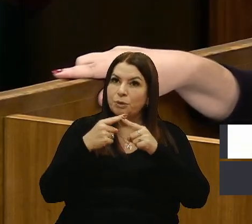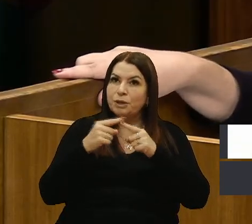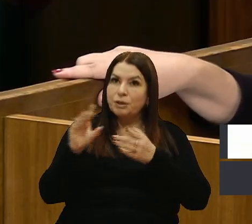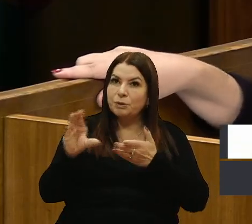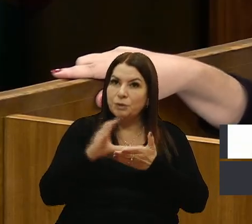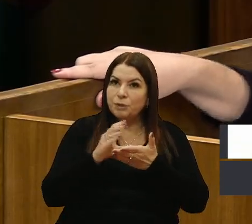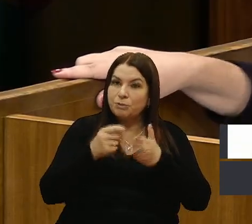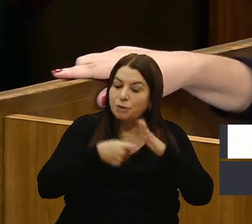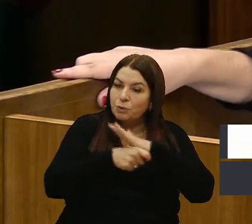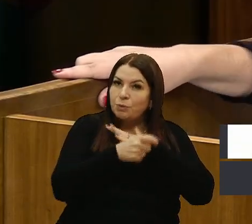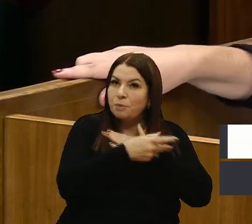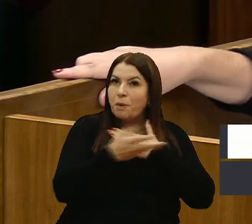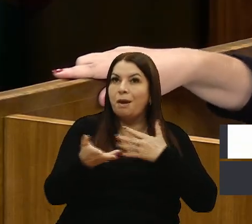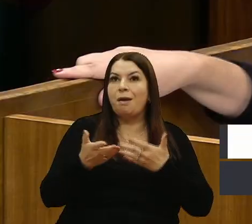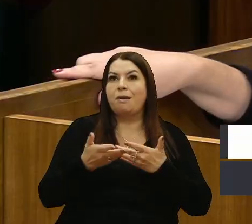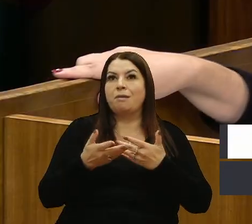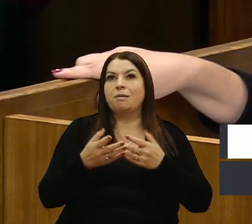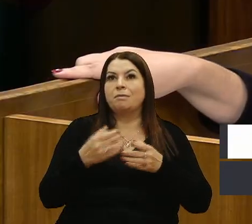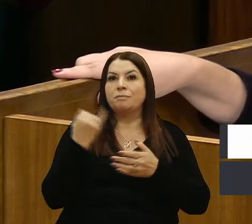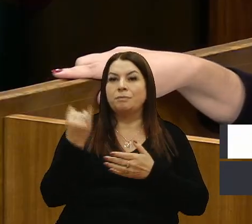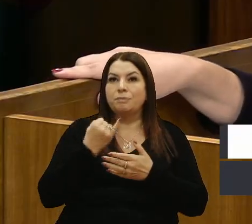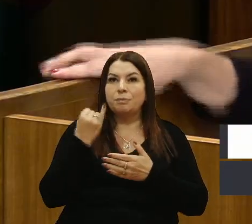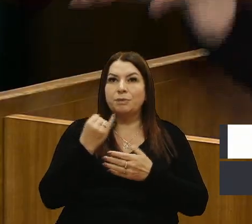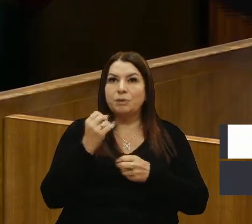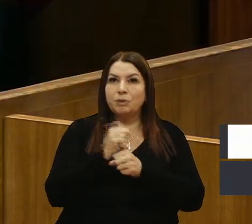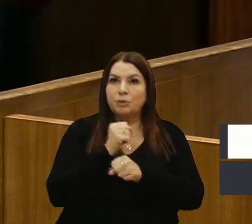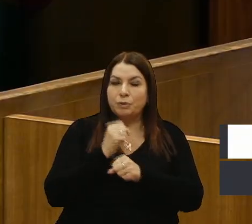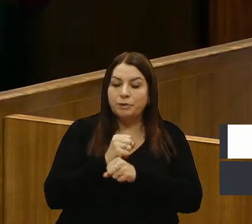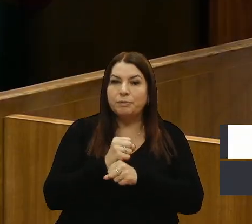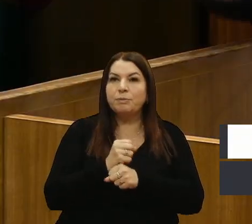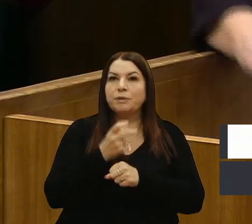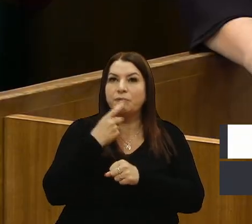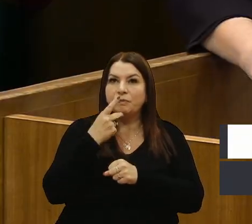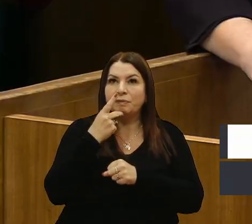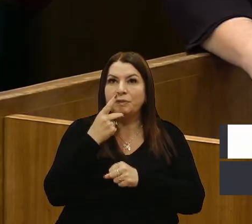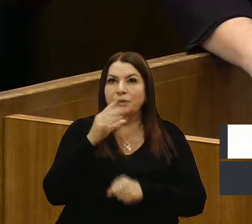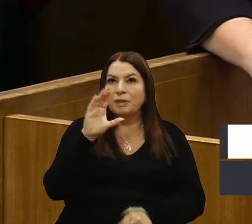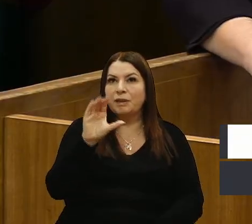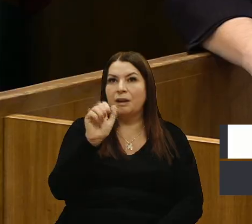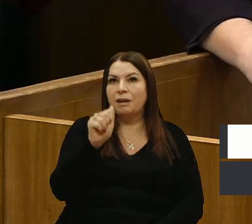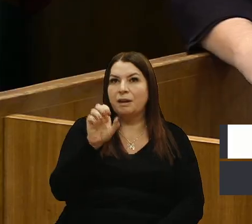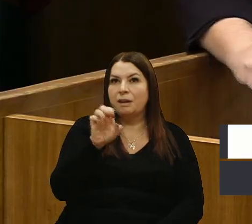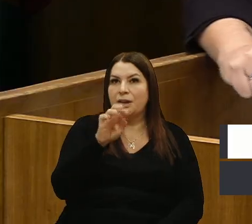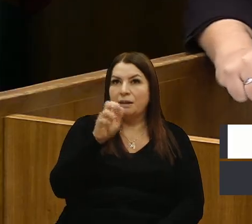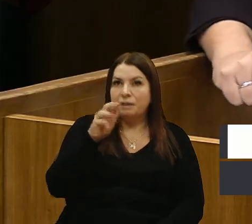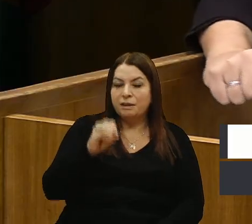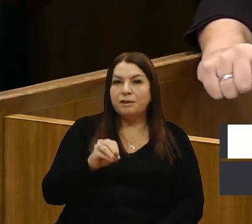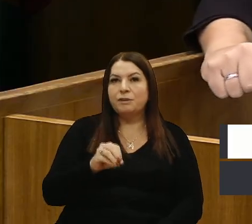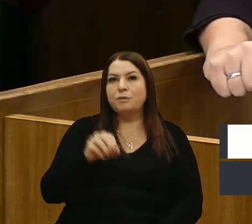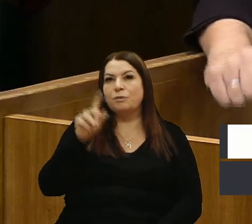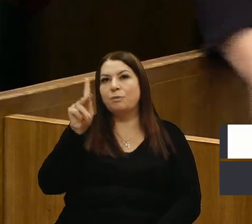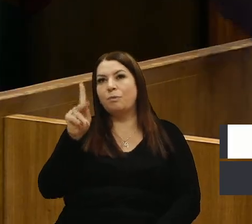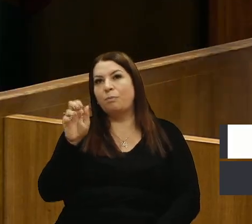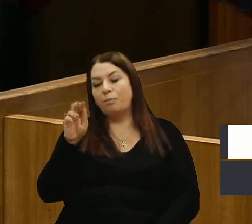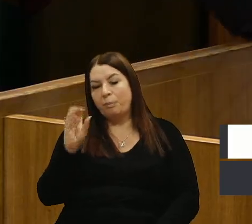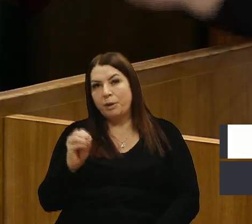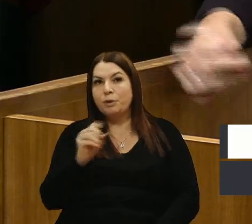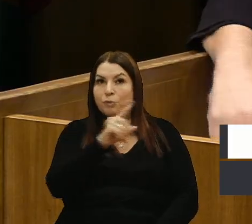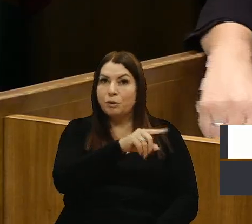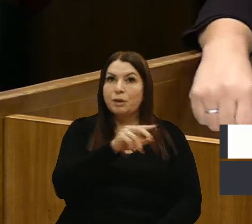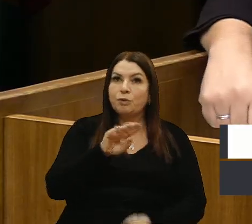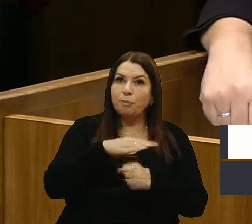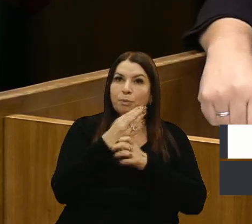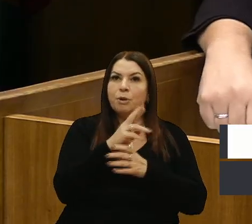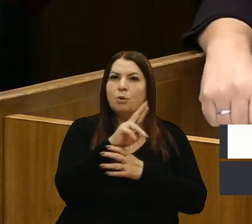recursos empenhados para essas tão importantes obras. Lá, Caetano Melo Filho no Fátima, Pedro Girardi no Reolon e